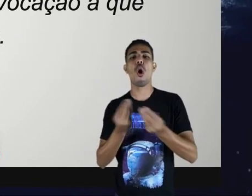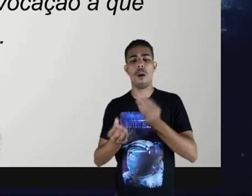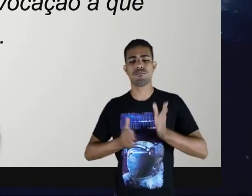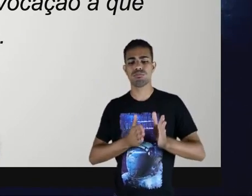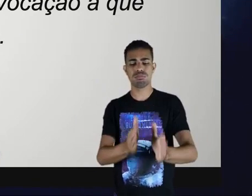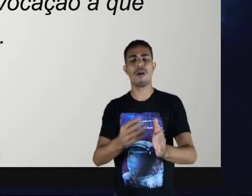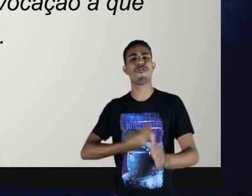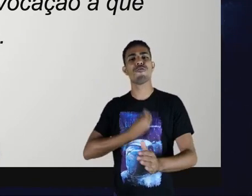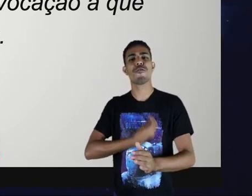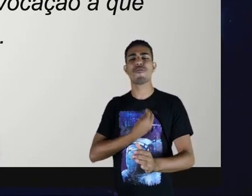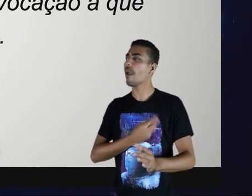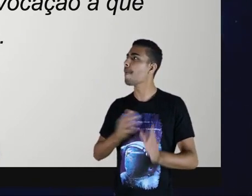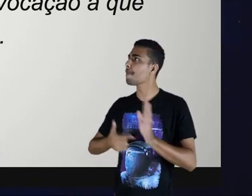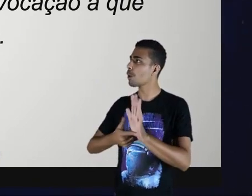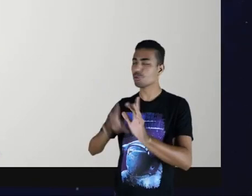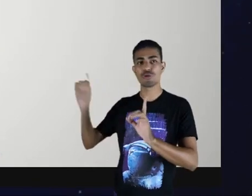igreja.